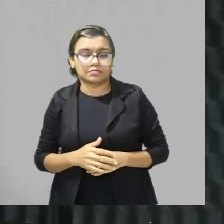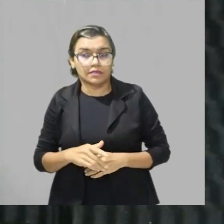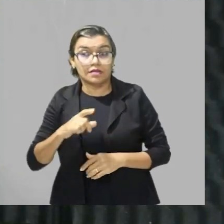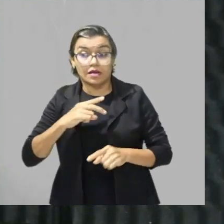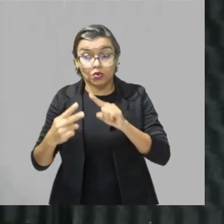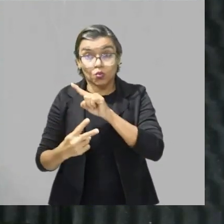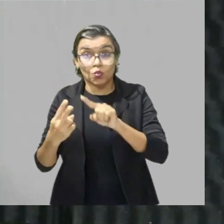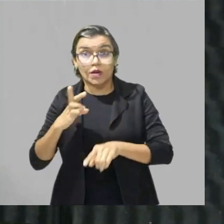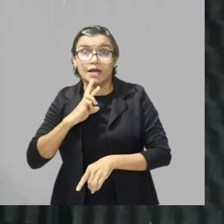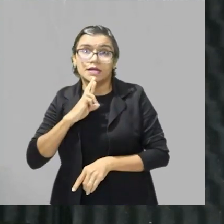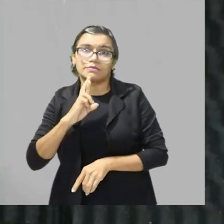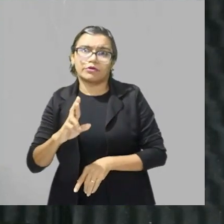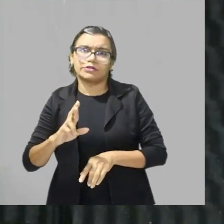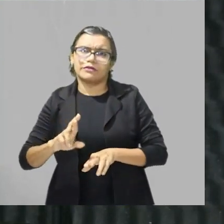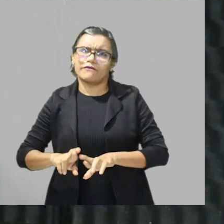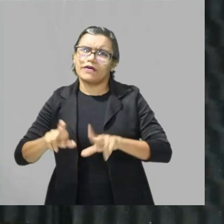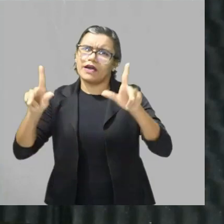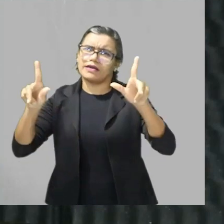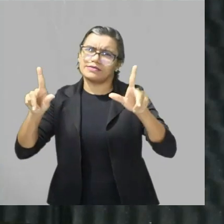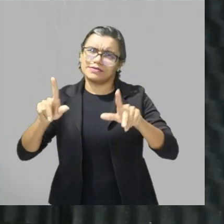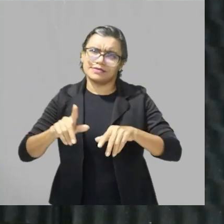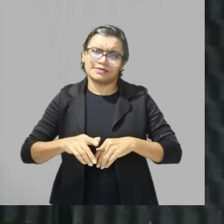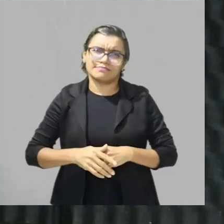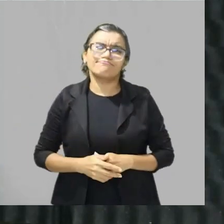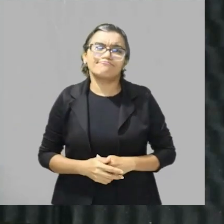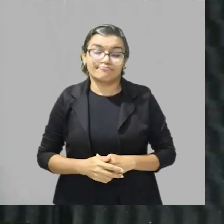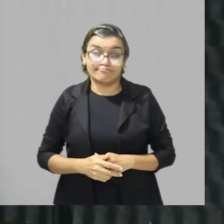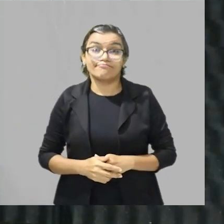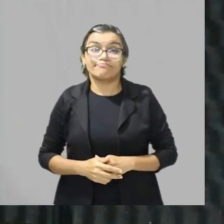temos duas respostas que são antagônicas diferentes